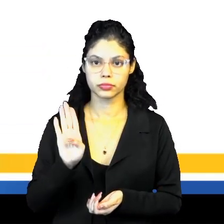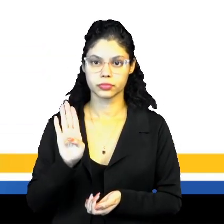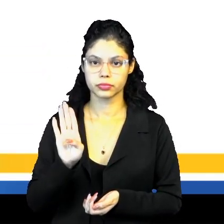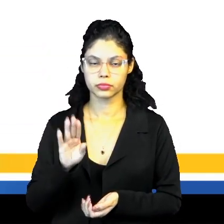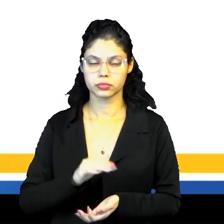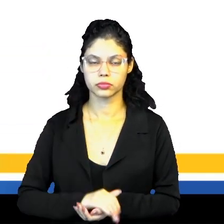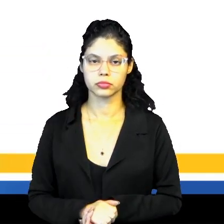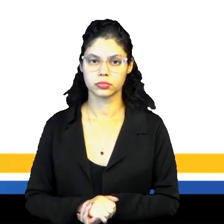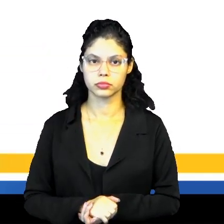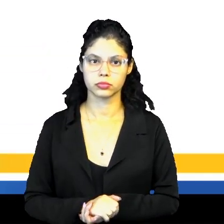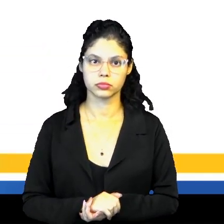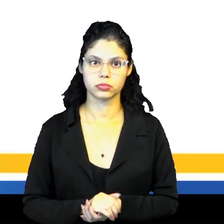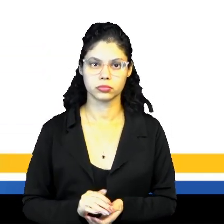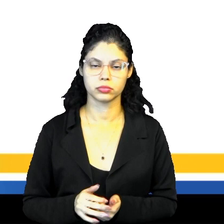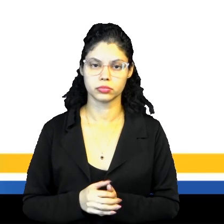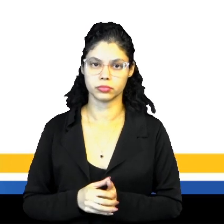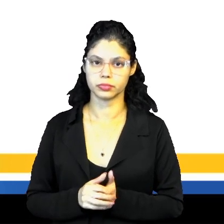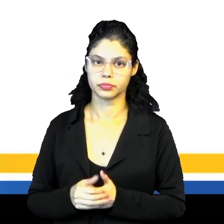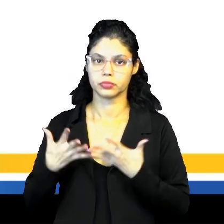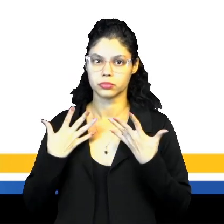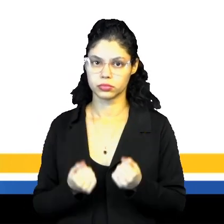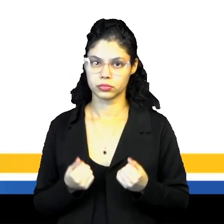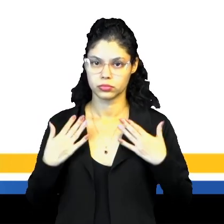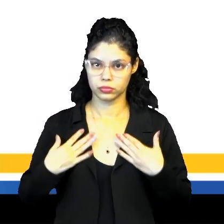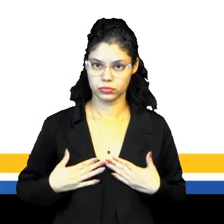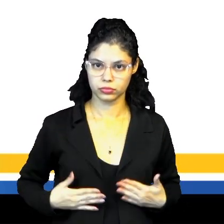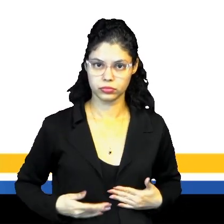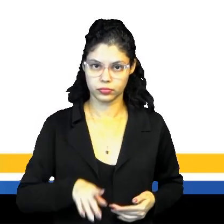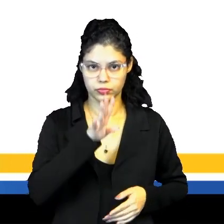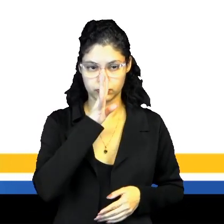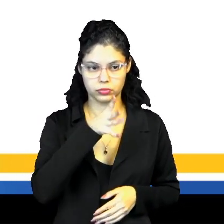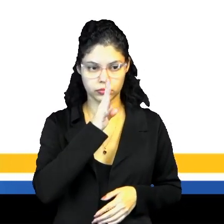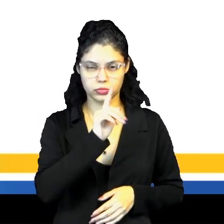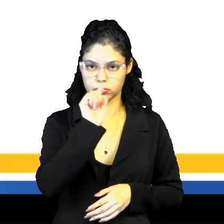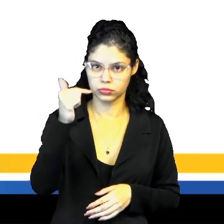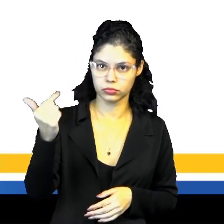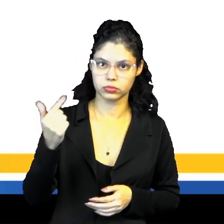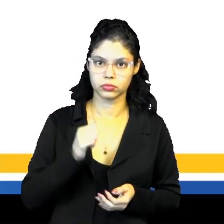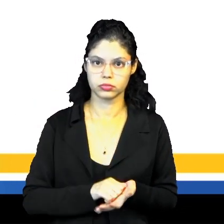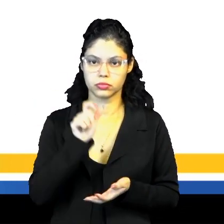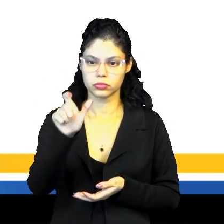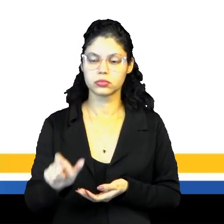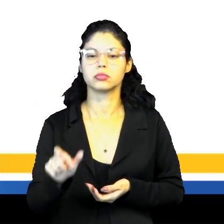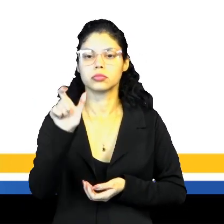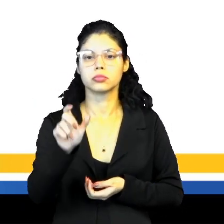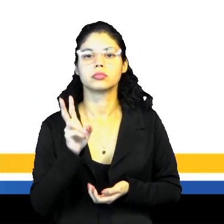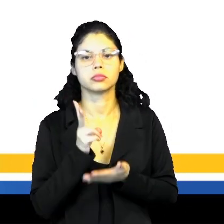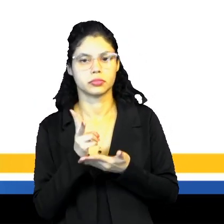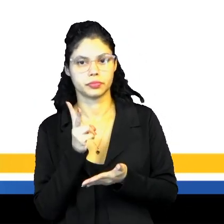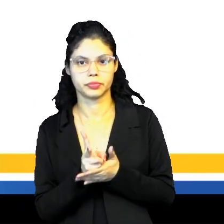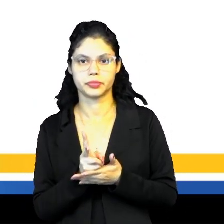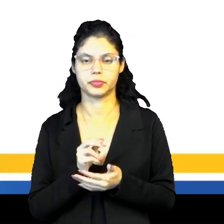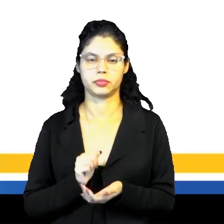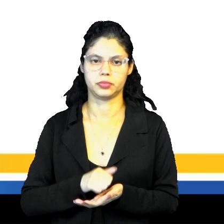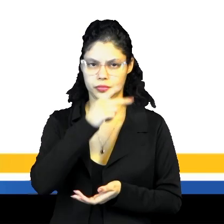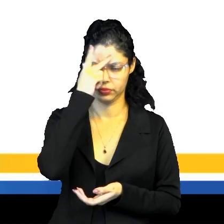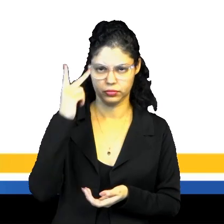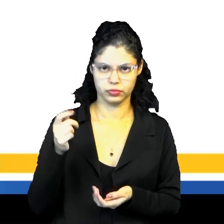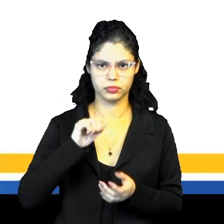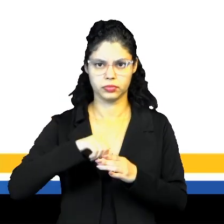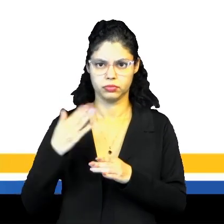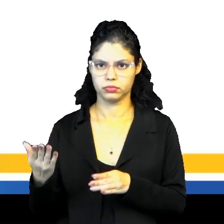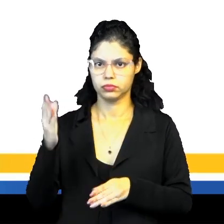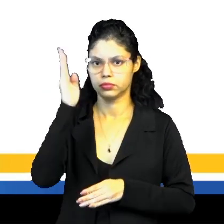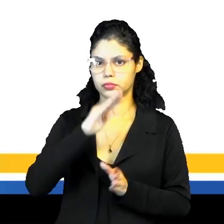né? Como bem vimos, a questão da aceitação, né? De estar julgando o outro, criticando, se colocando ali que a pessoa está fora